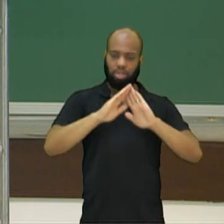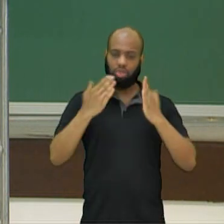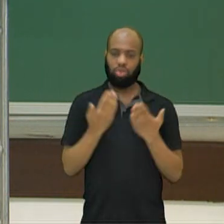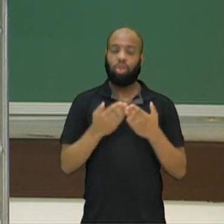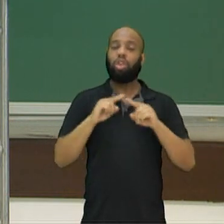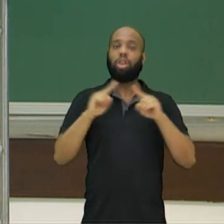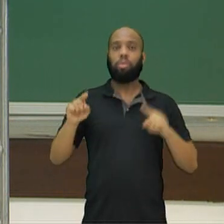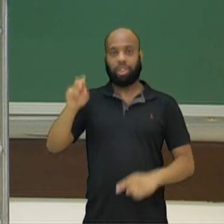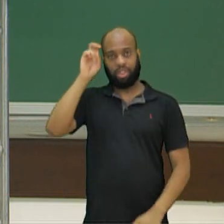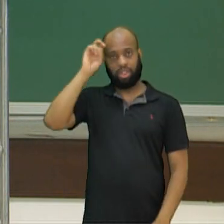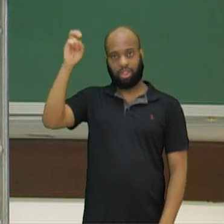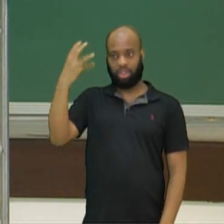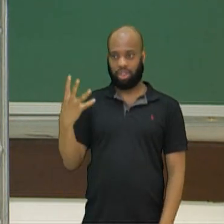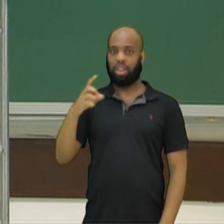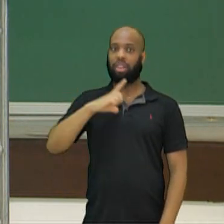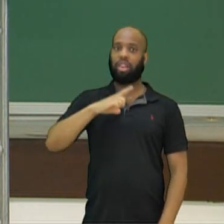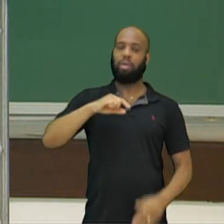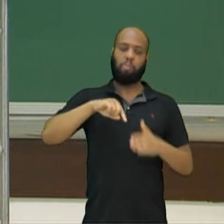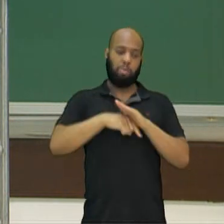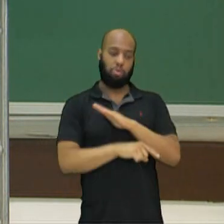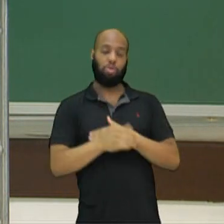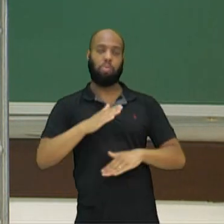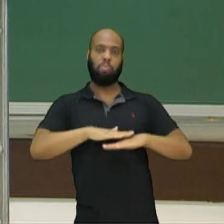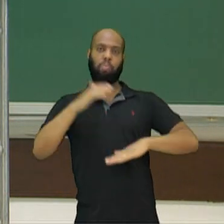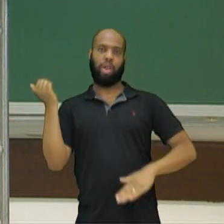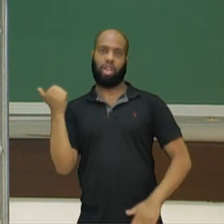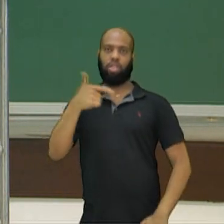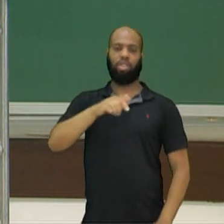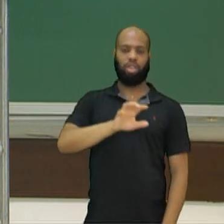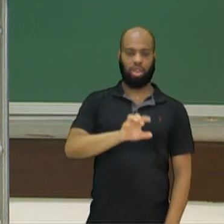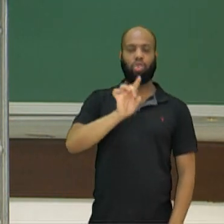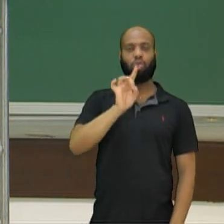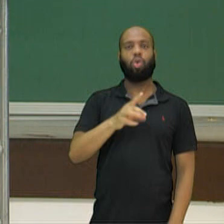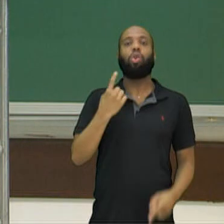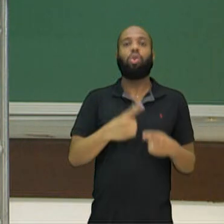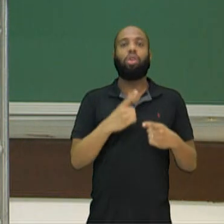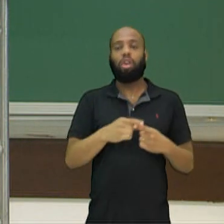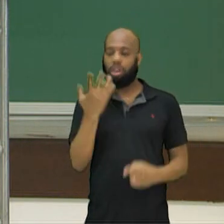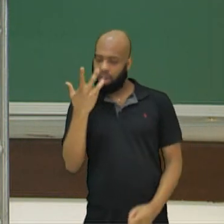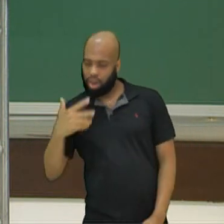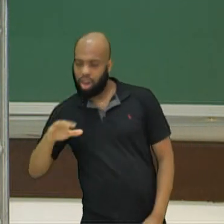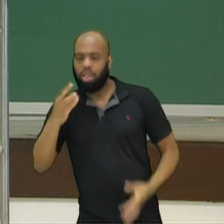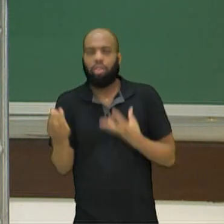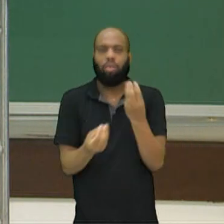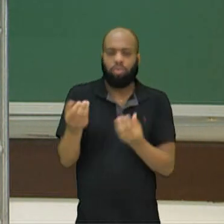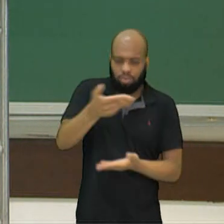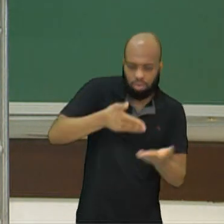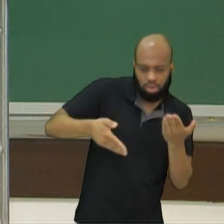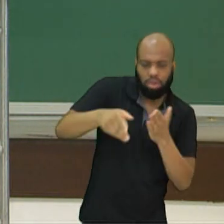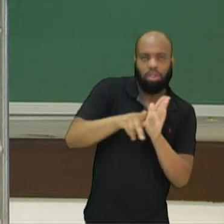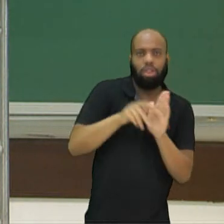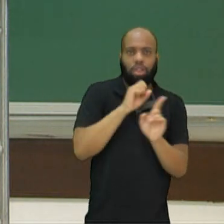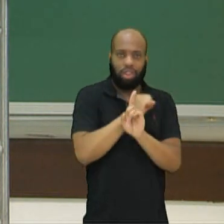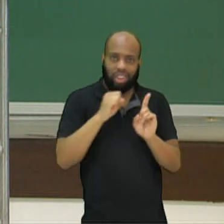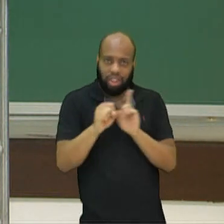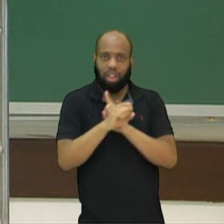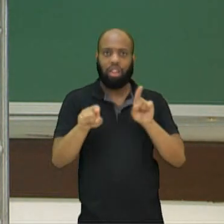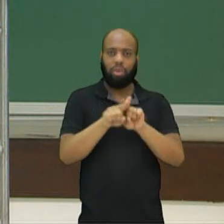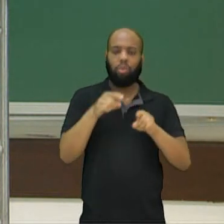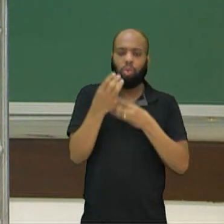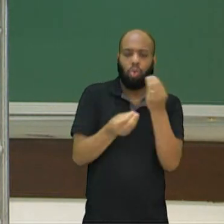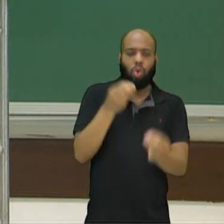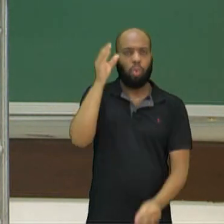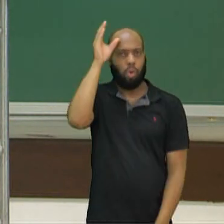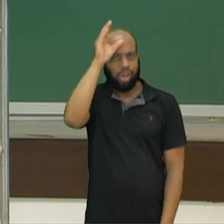Jean Piaget vão além disso, vão também como que a criança interage em sociedade, como que se forma a